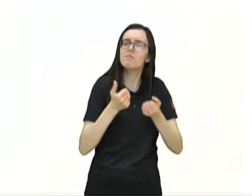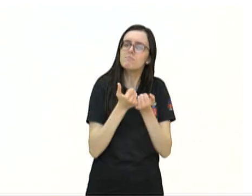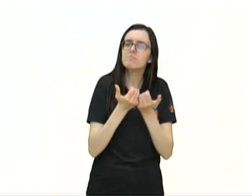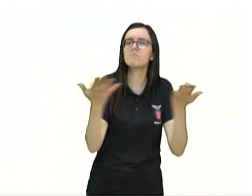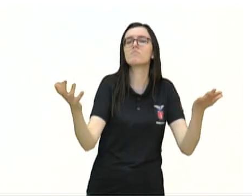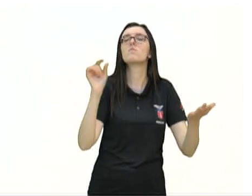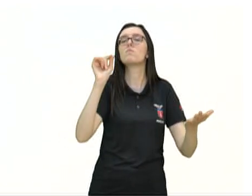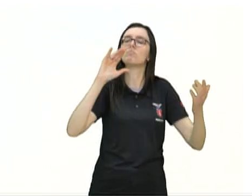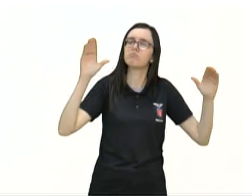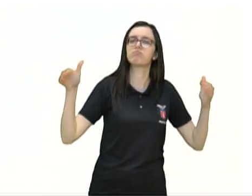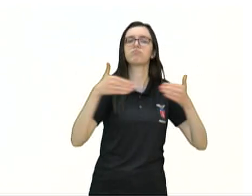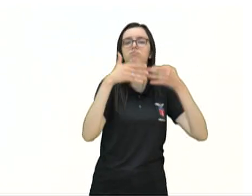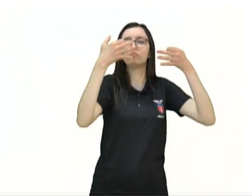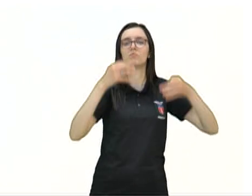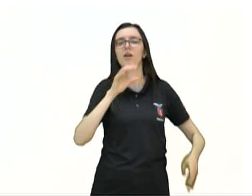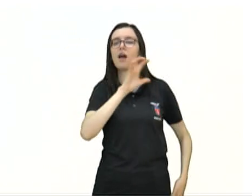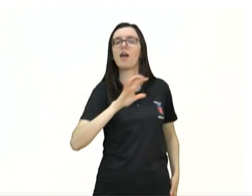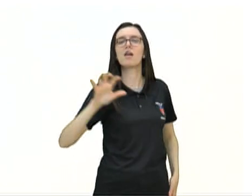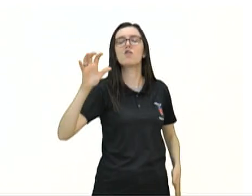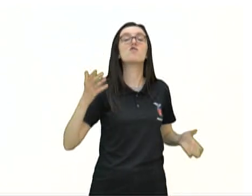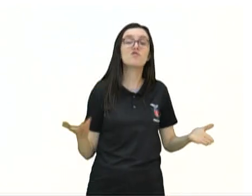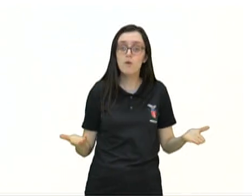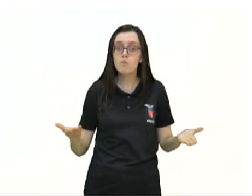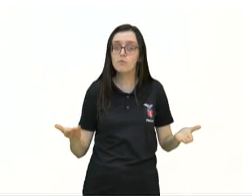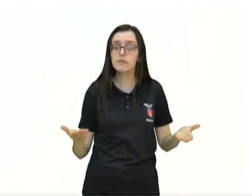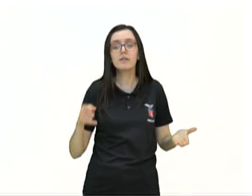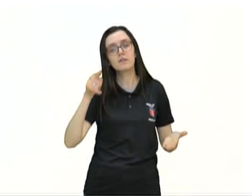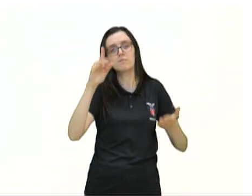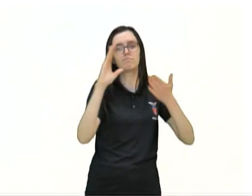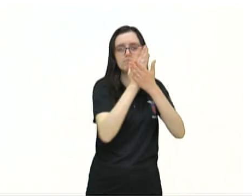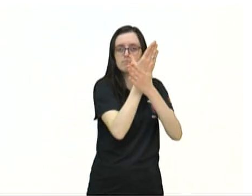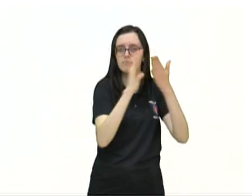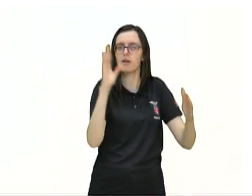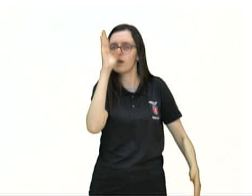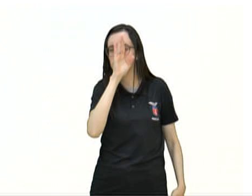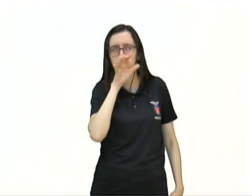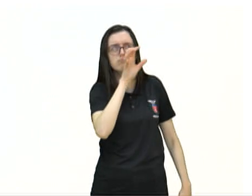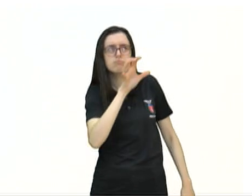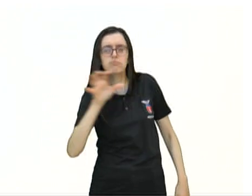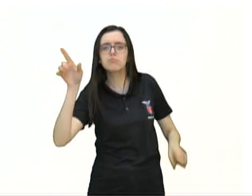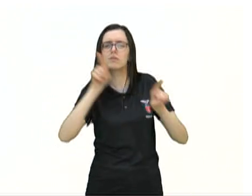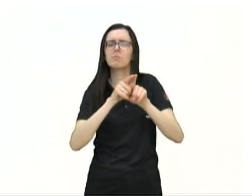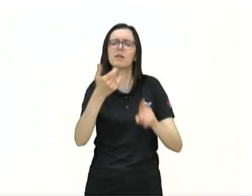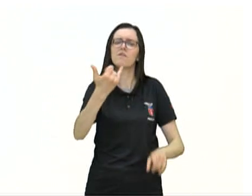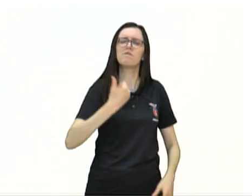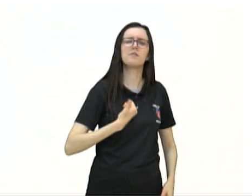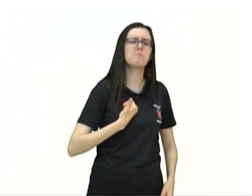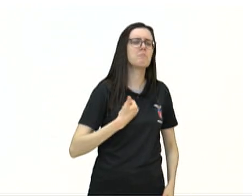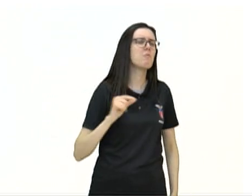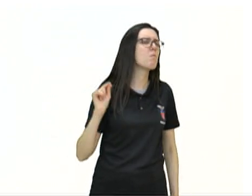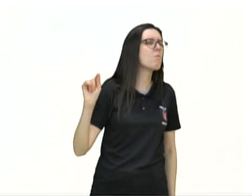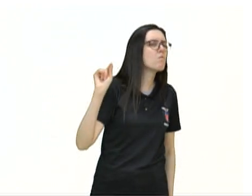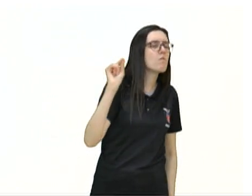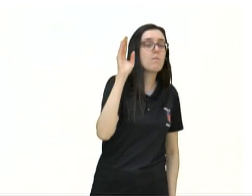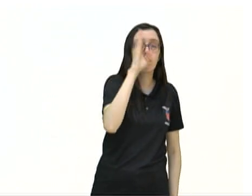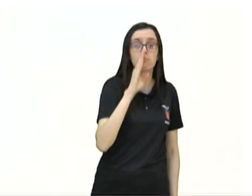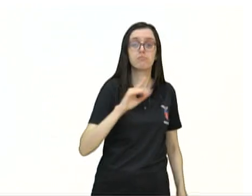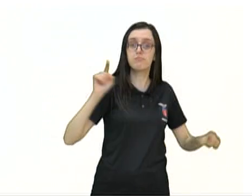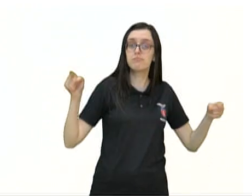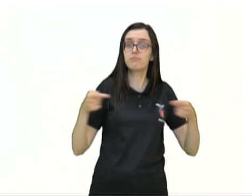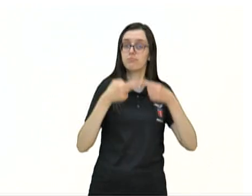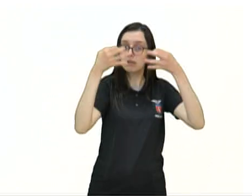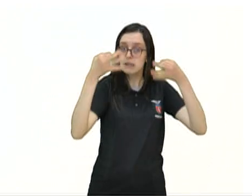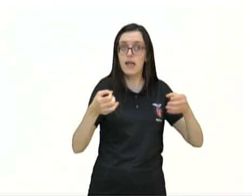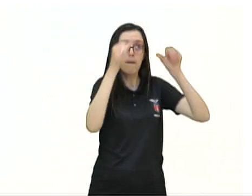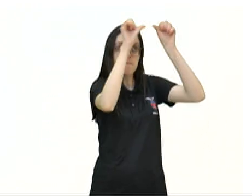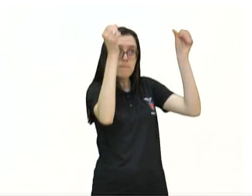acordo com a região, certo? Então, separe o Brasil em regiões e me diga o que o Brasil, de acordo com o